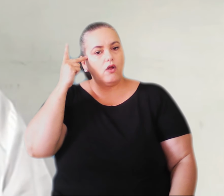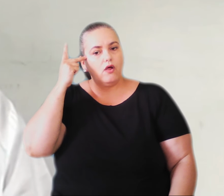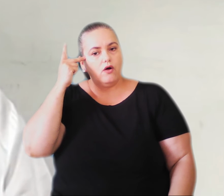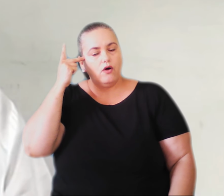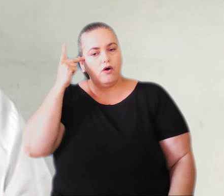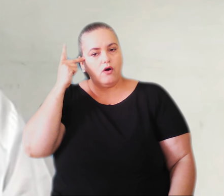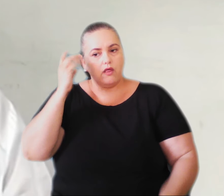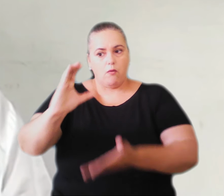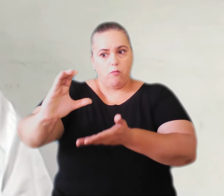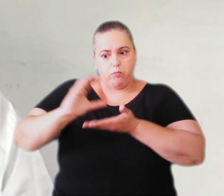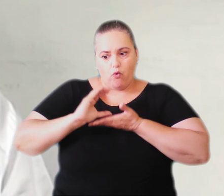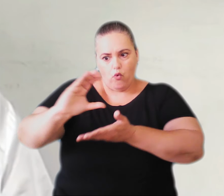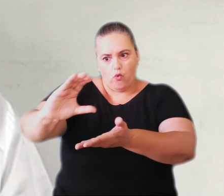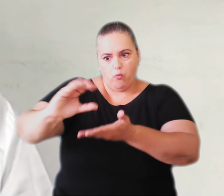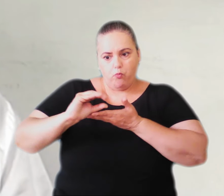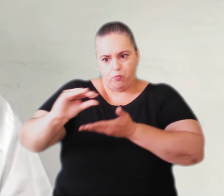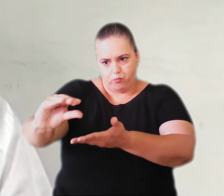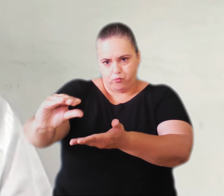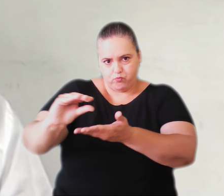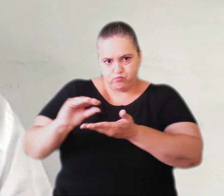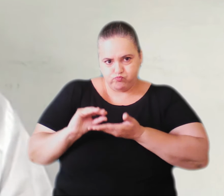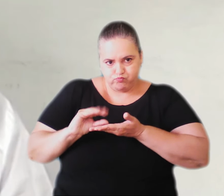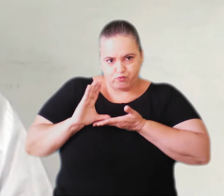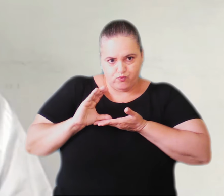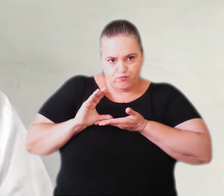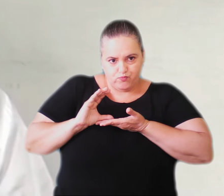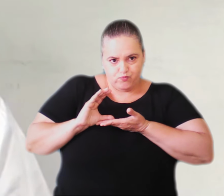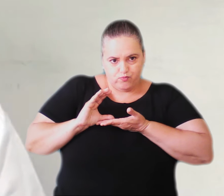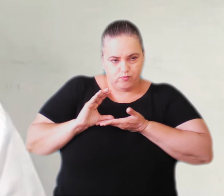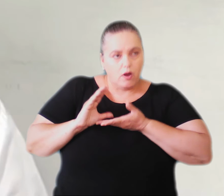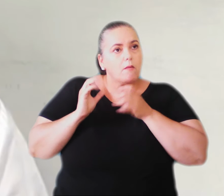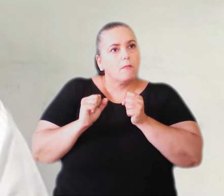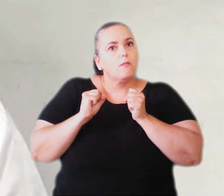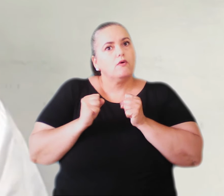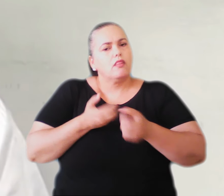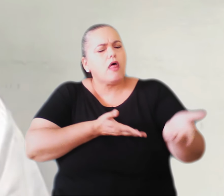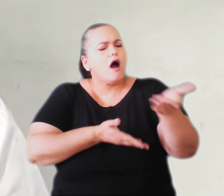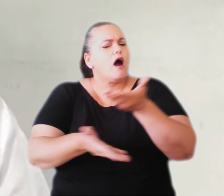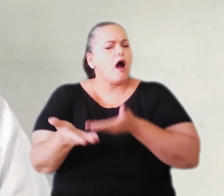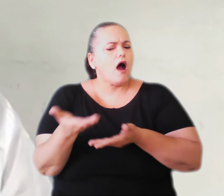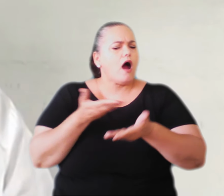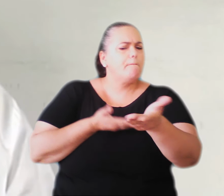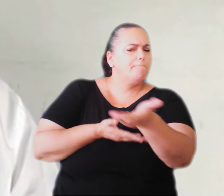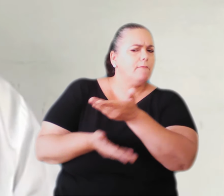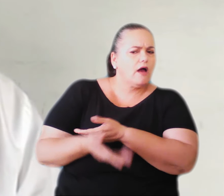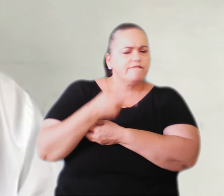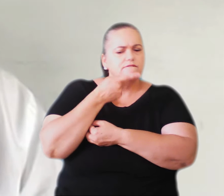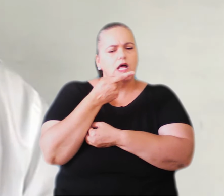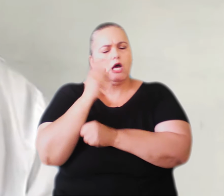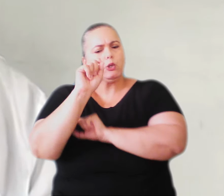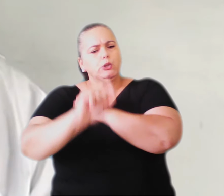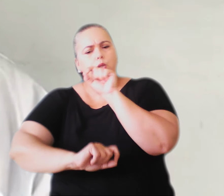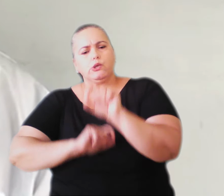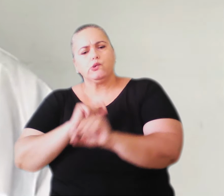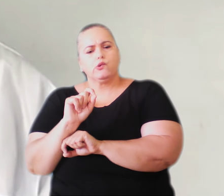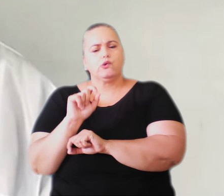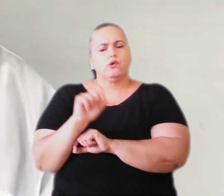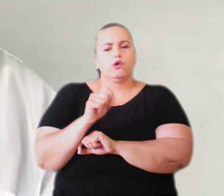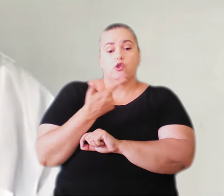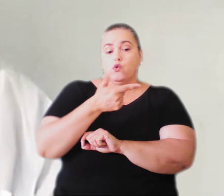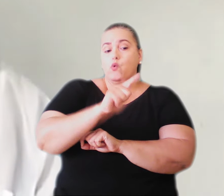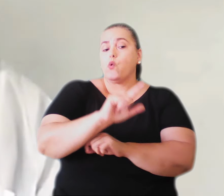um lucro muito grande para as gravadoras. Então, nos permitia uma barganha de dizer o seguinte, olha aqui, ó, no